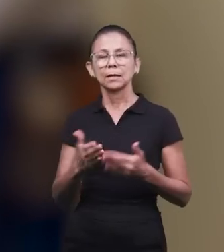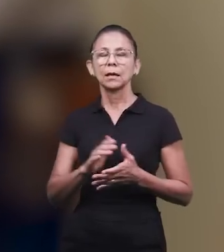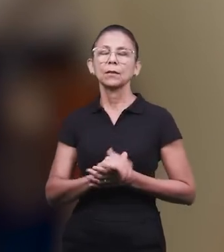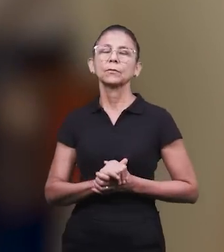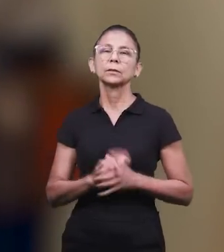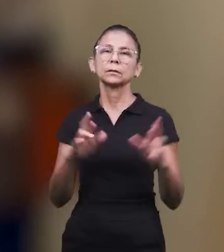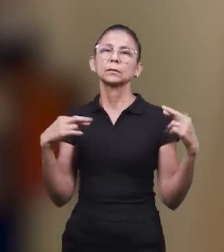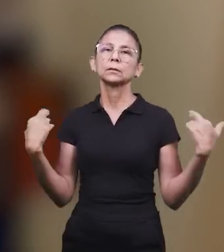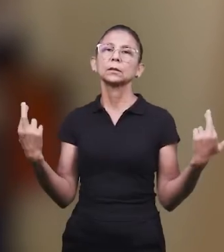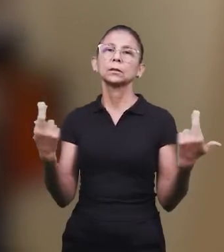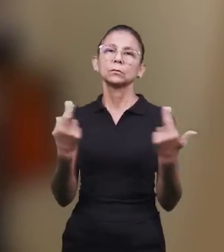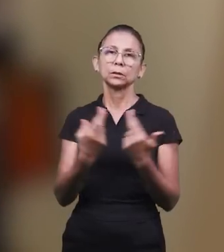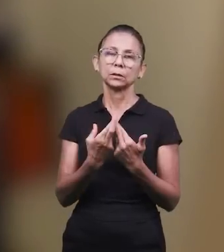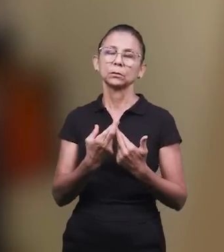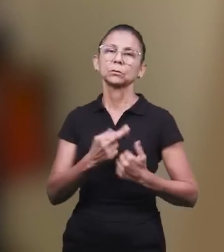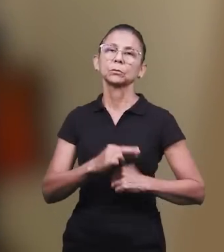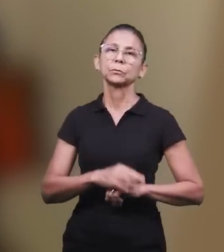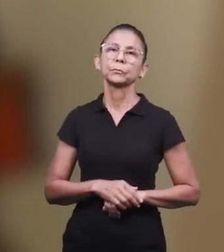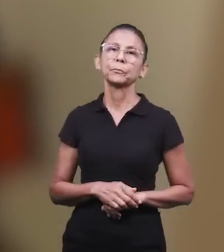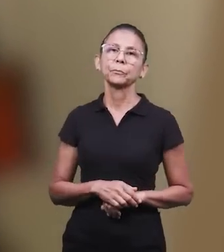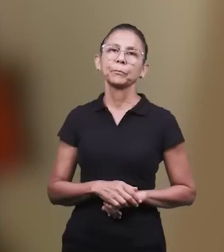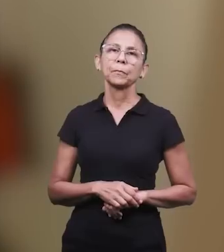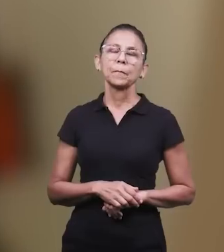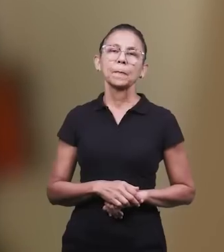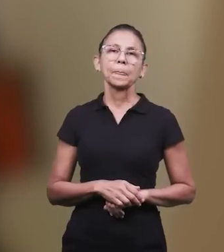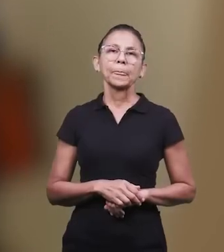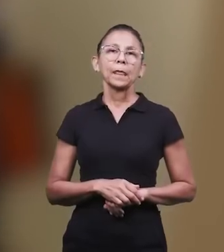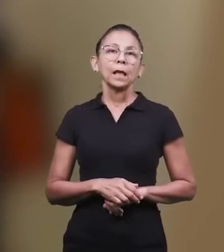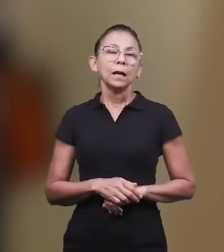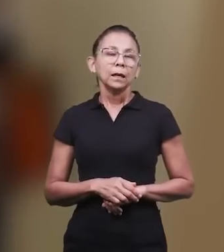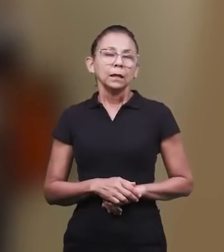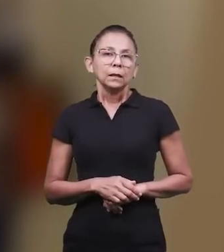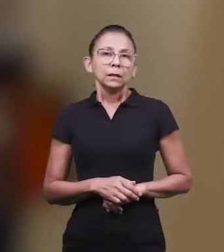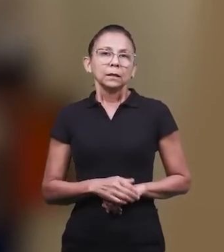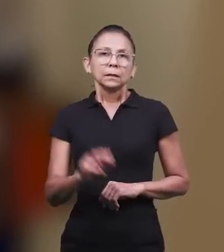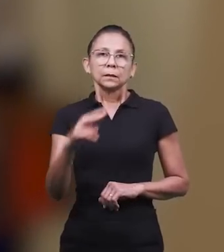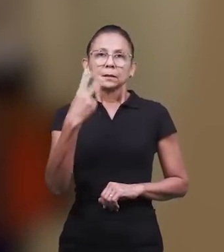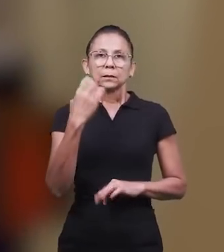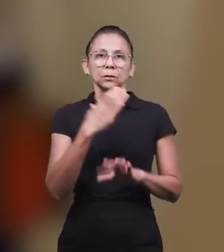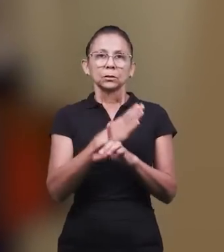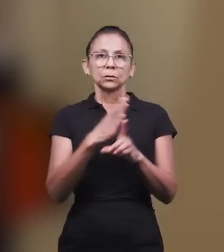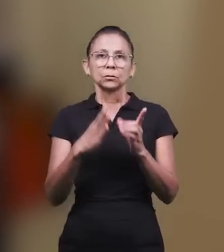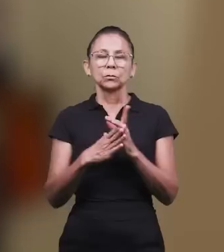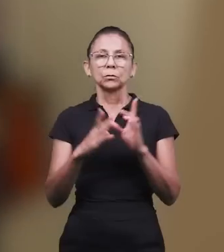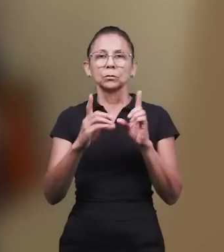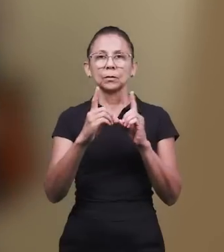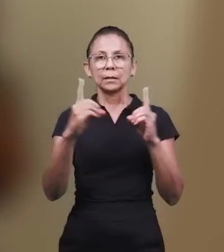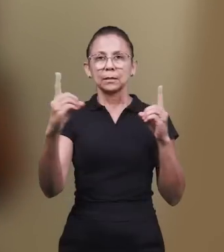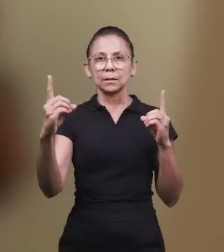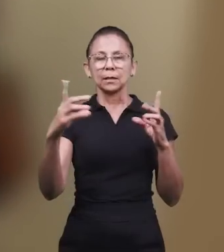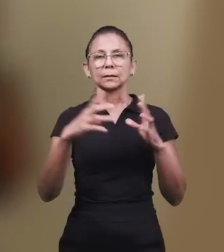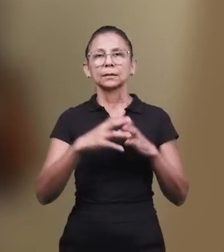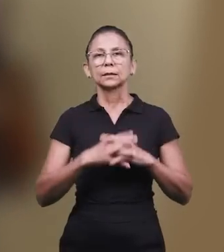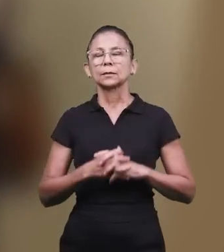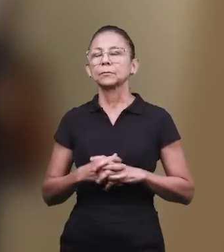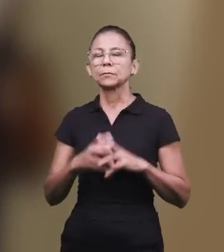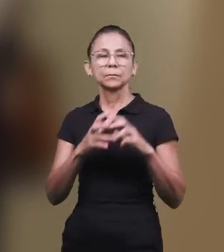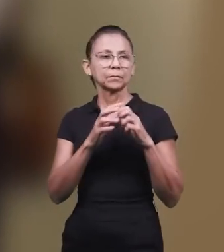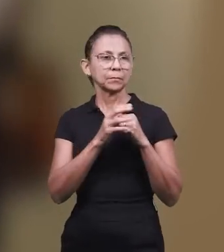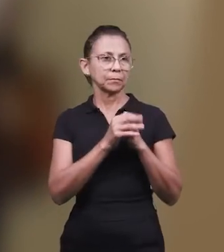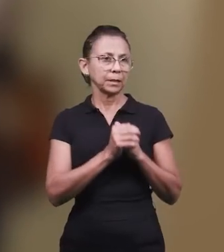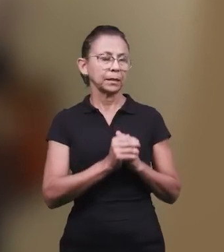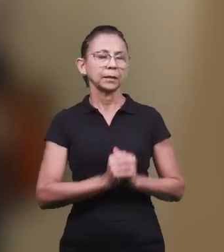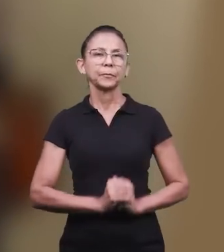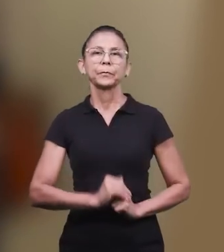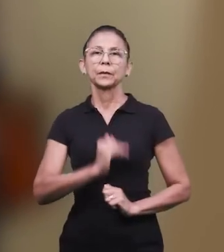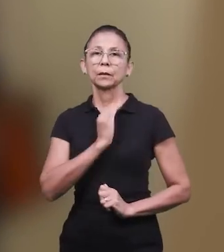pouquinho acerca do culto, do que está acontecendo aqui no nosso meio. Irmã Roberta, por favor. Amém. Nosso